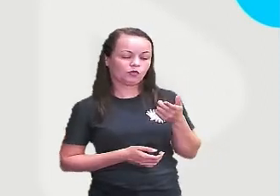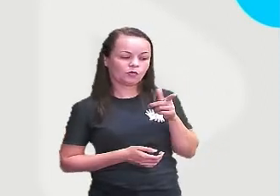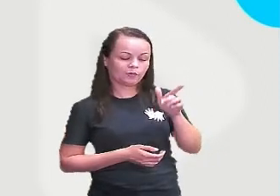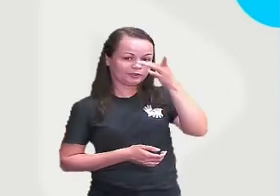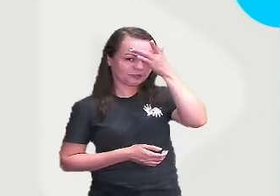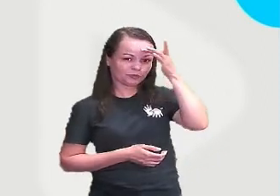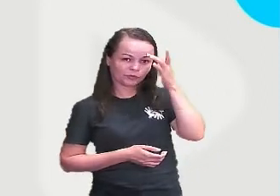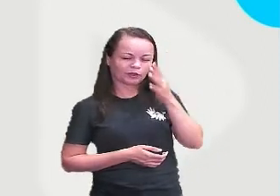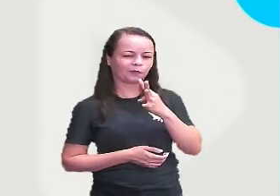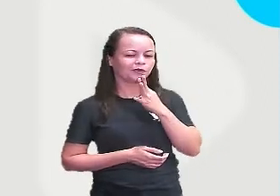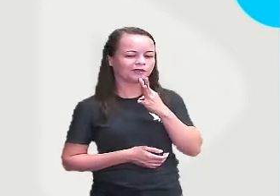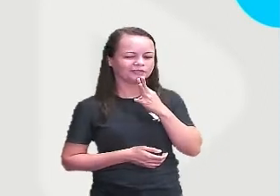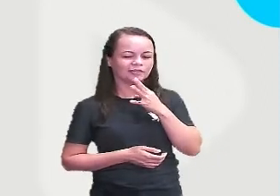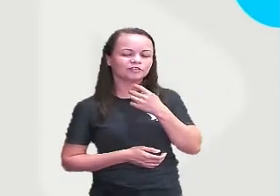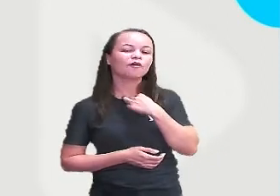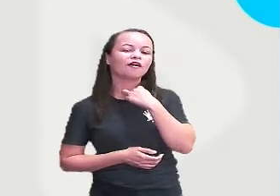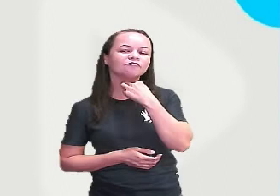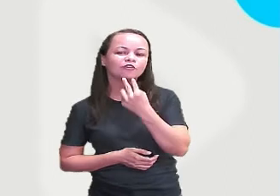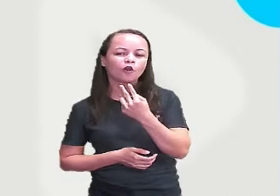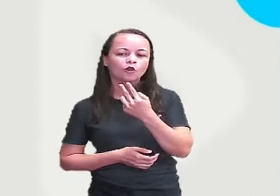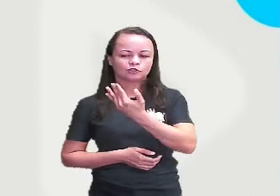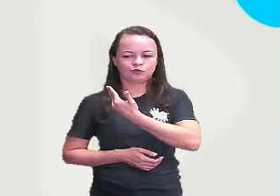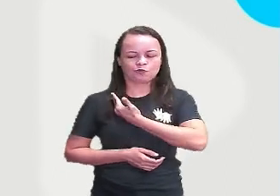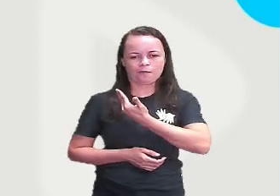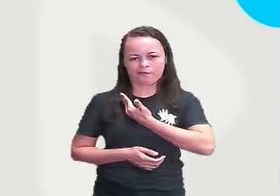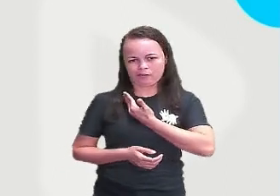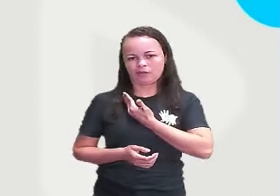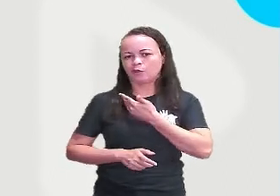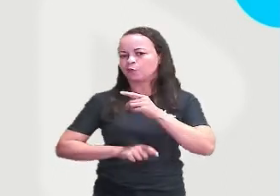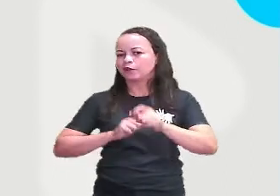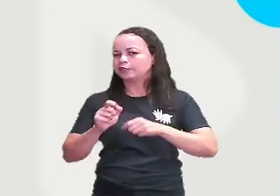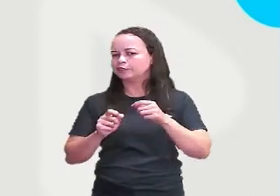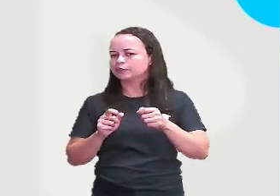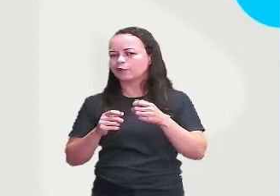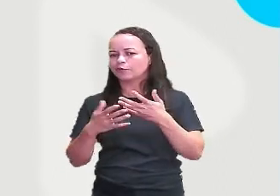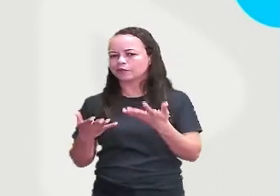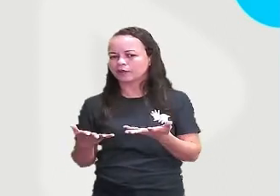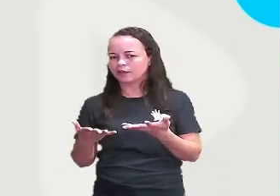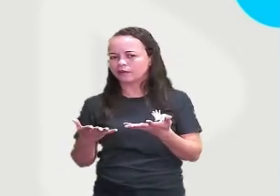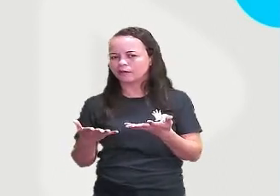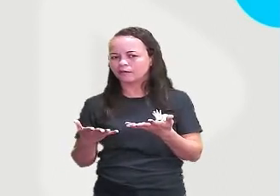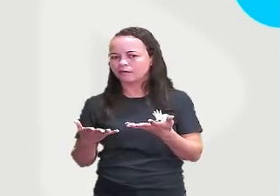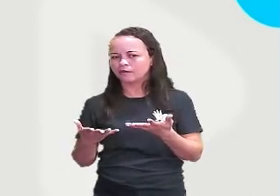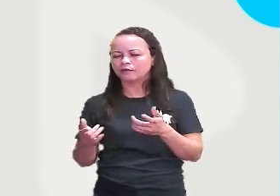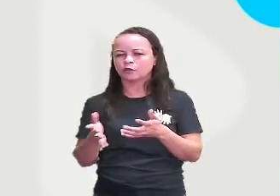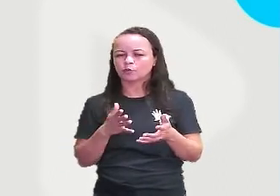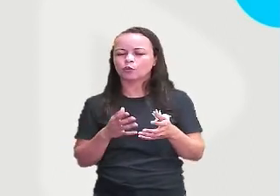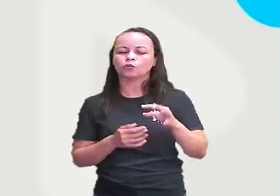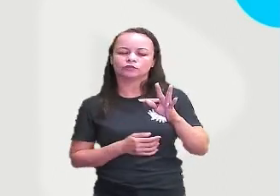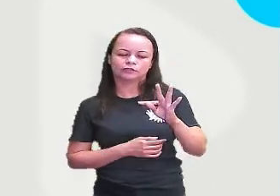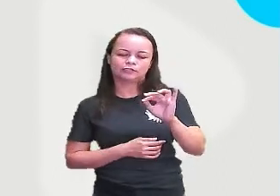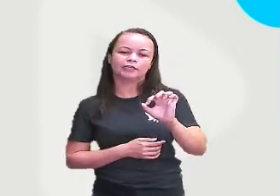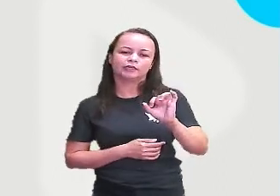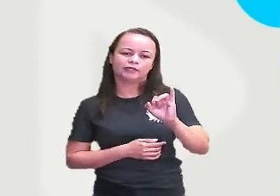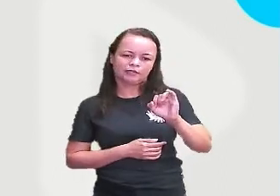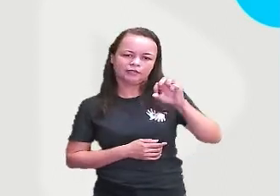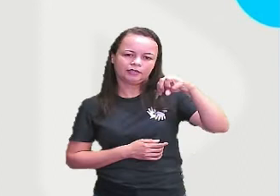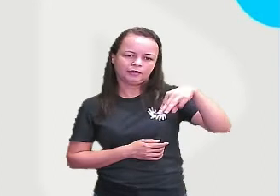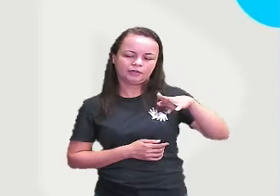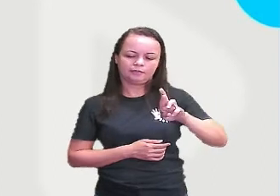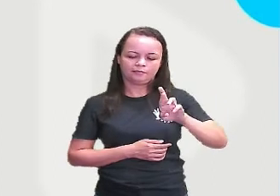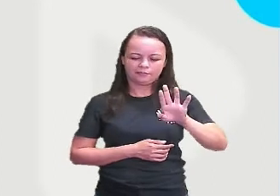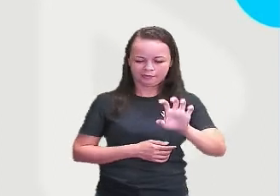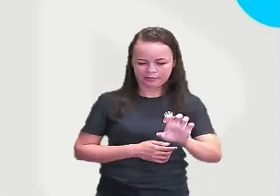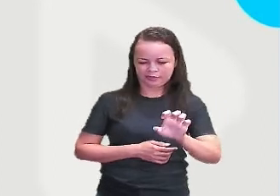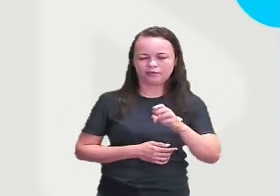de Mateus, tá certo? Então, se ele está reconhecendo a voz, ele está reconhecendo o timbre da voz do amigo Mateus,